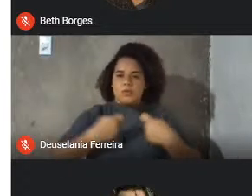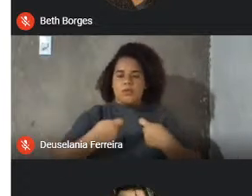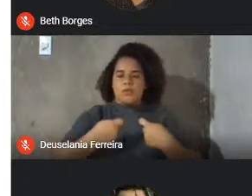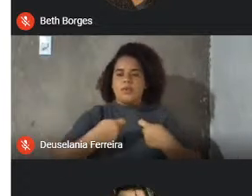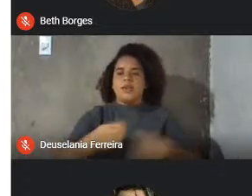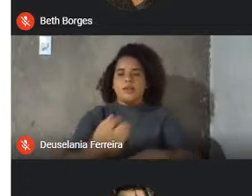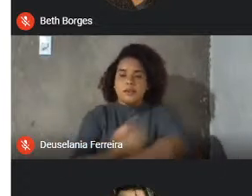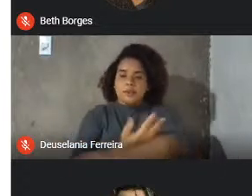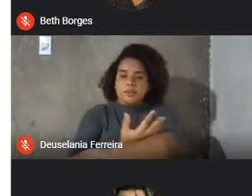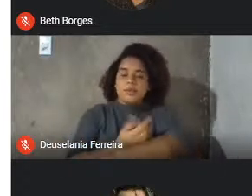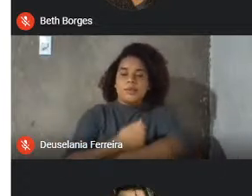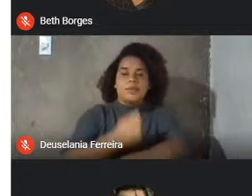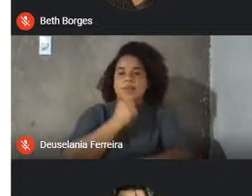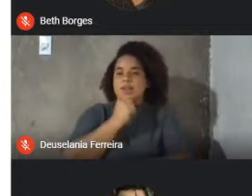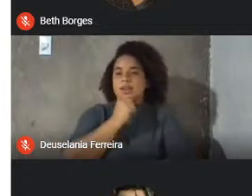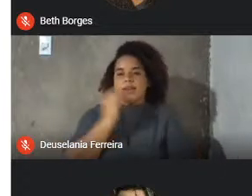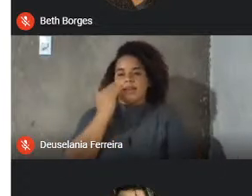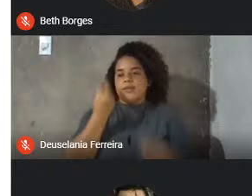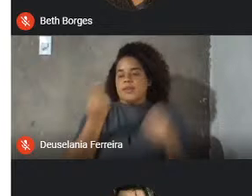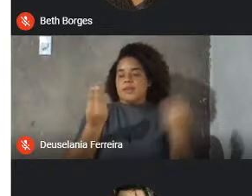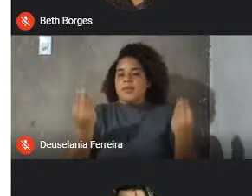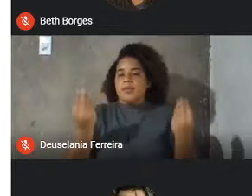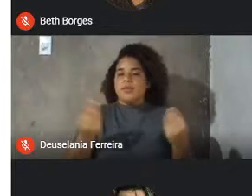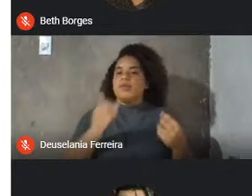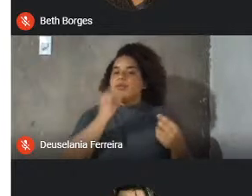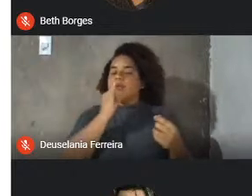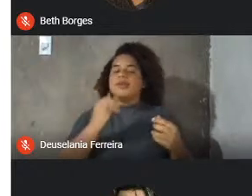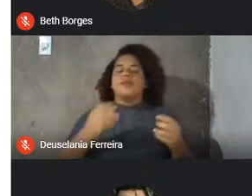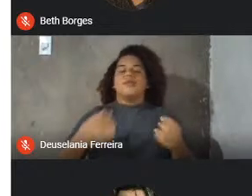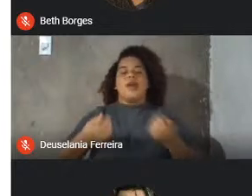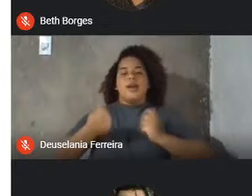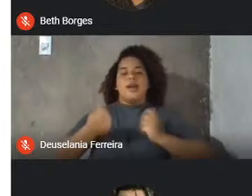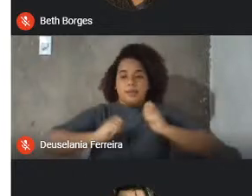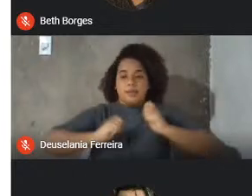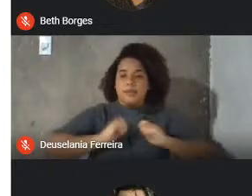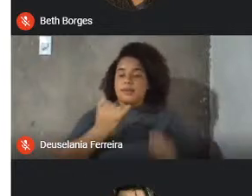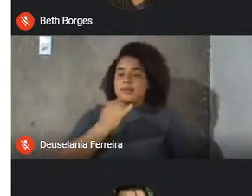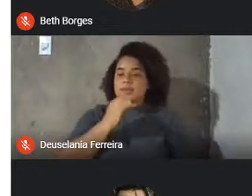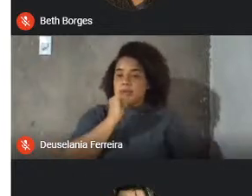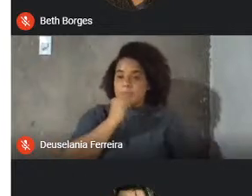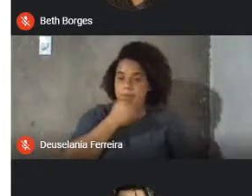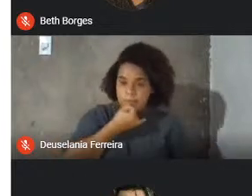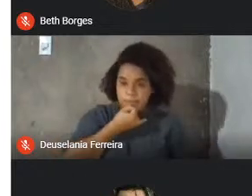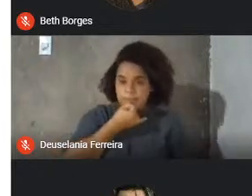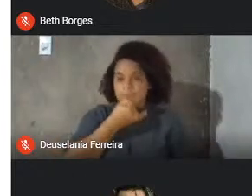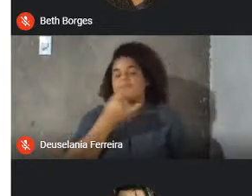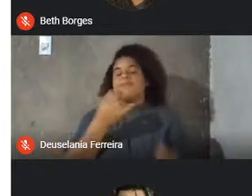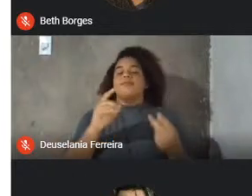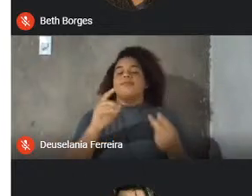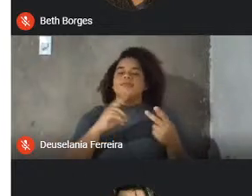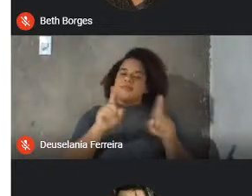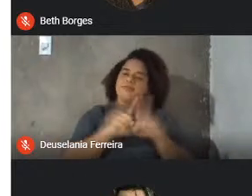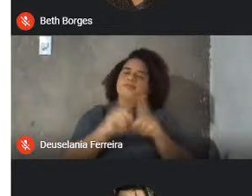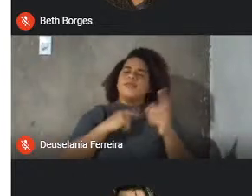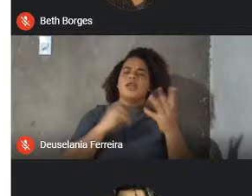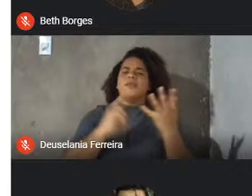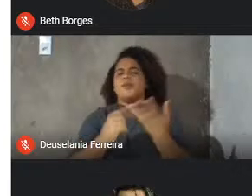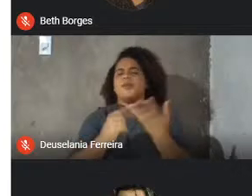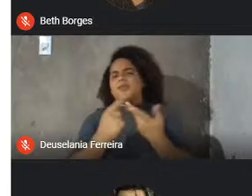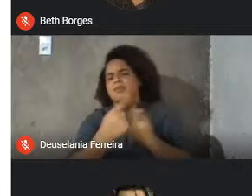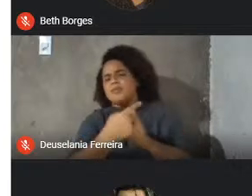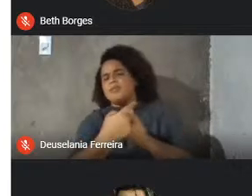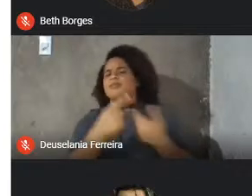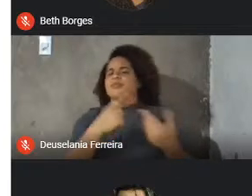tá? Tornando assim emoções como ansiedade, tristeza, entre outras, tá?